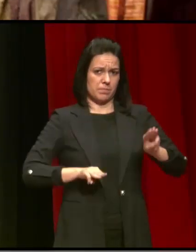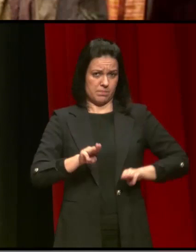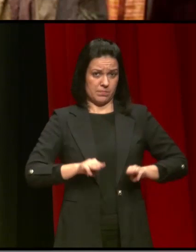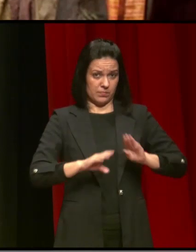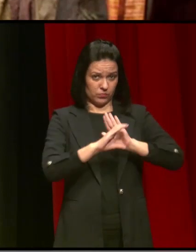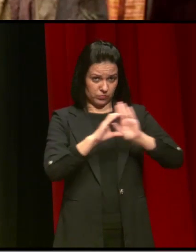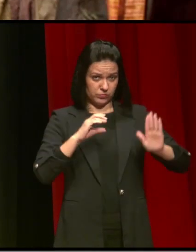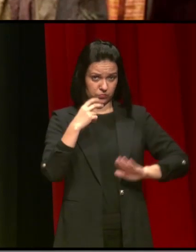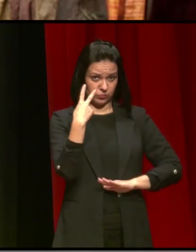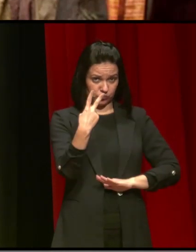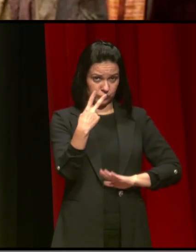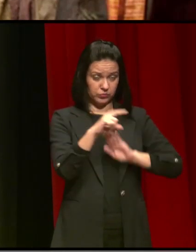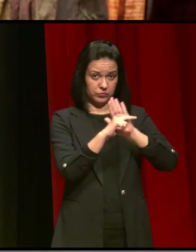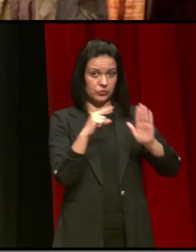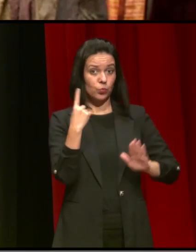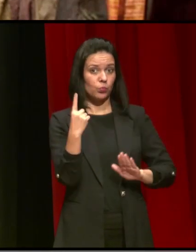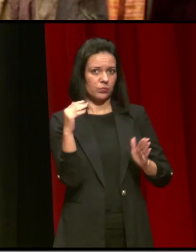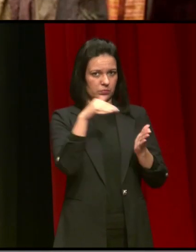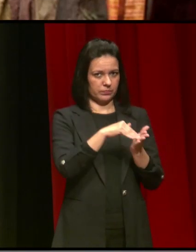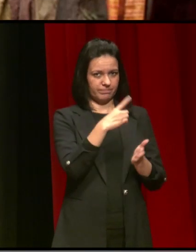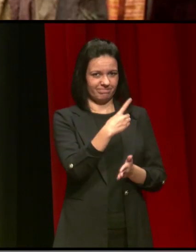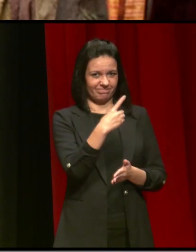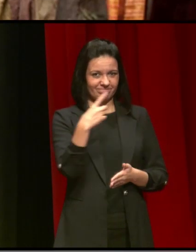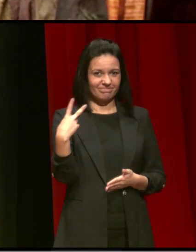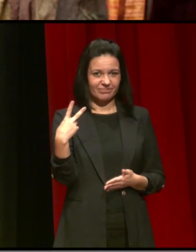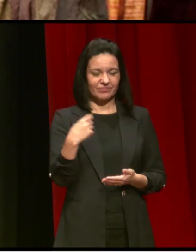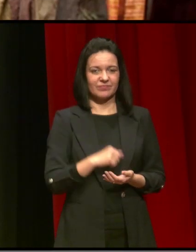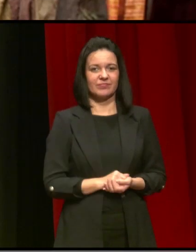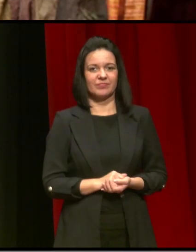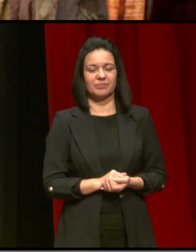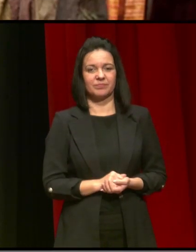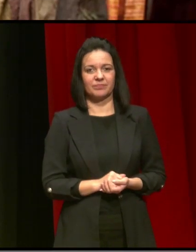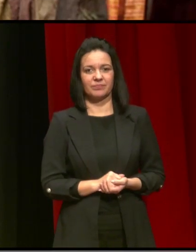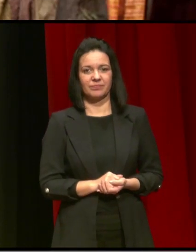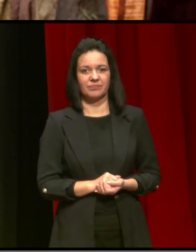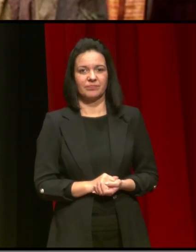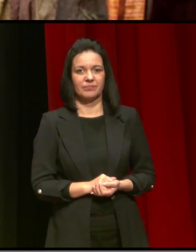12. Vamos ler essa história, Marcos 2, 1 a 12.